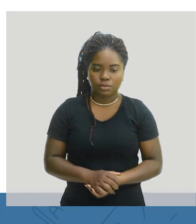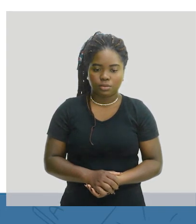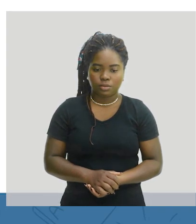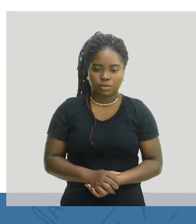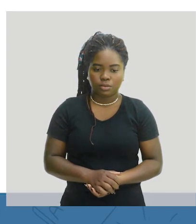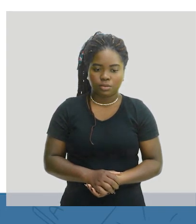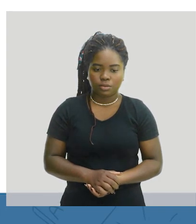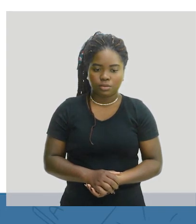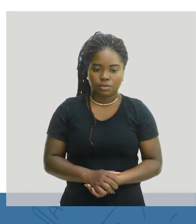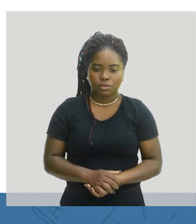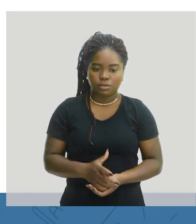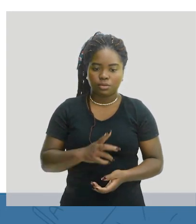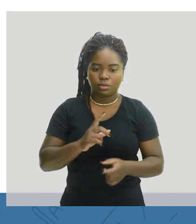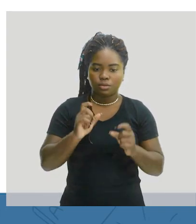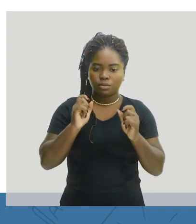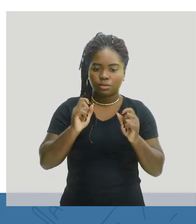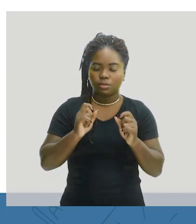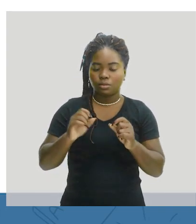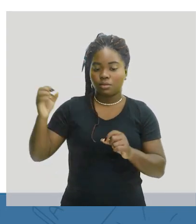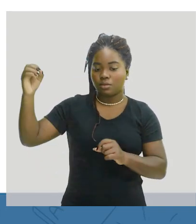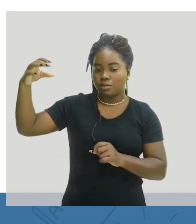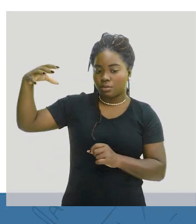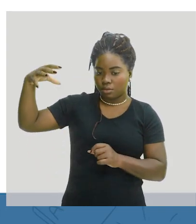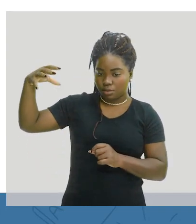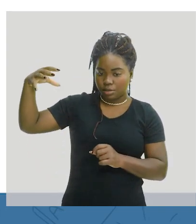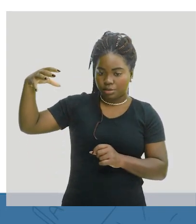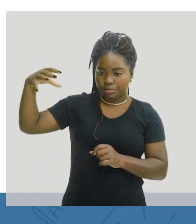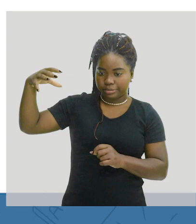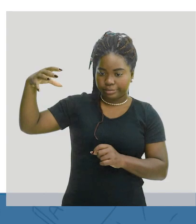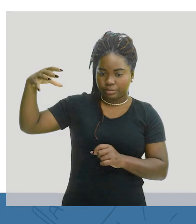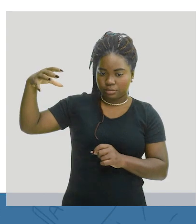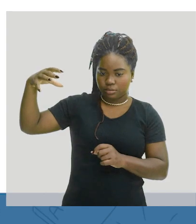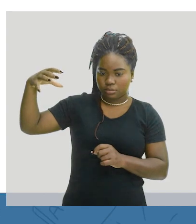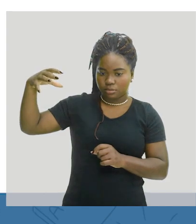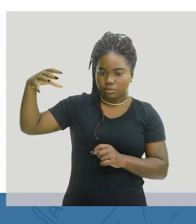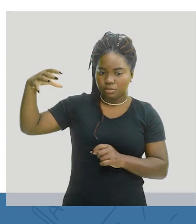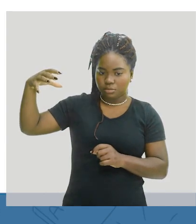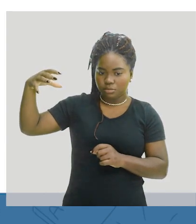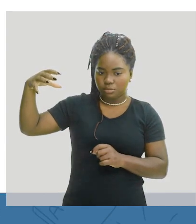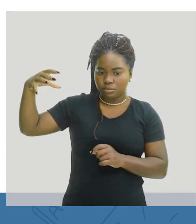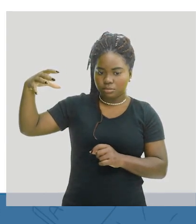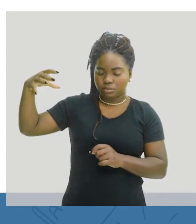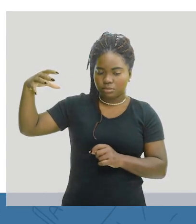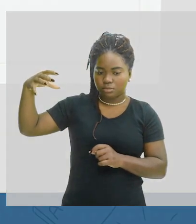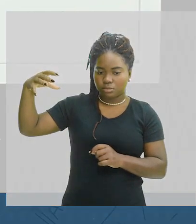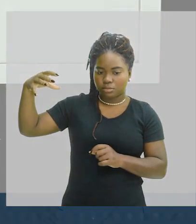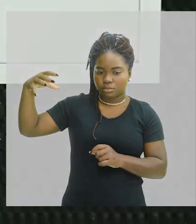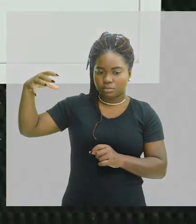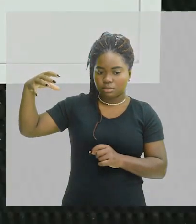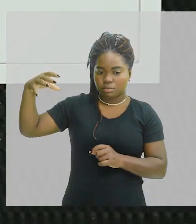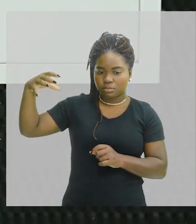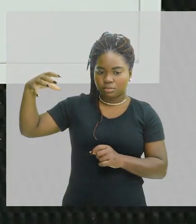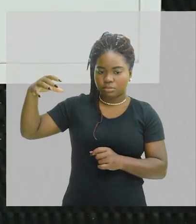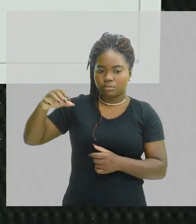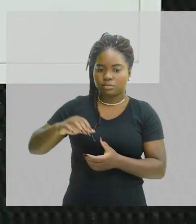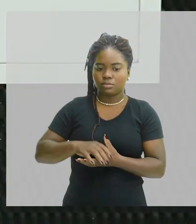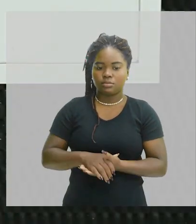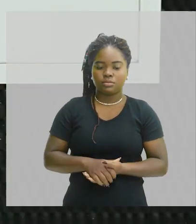Então nós temos ali o quê? Uma lâmpada, certo? Essa lâmpada, vamos lá, a